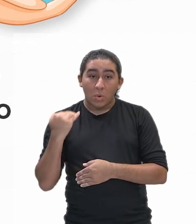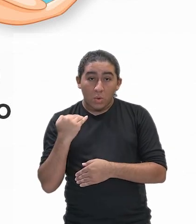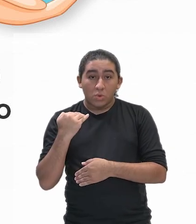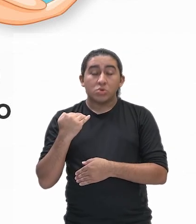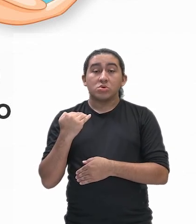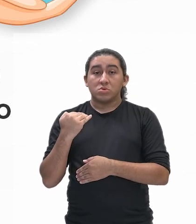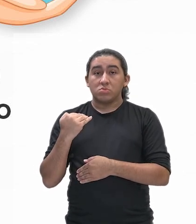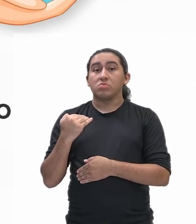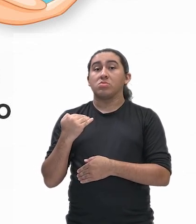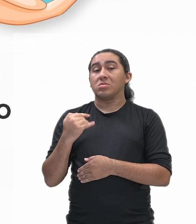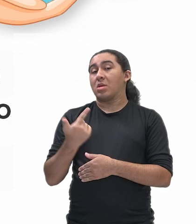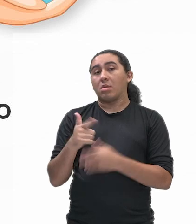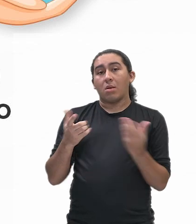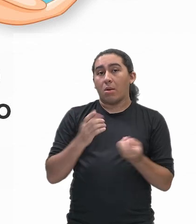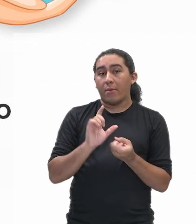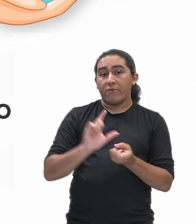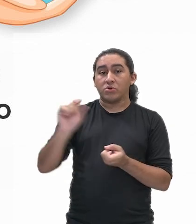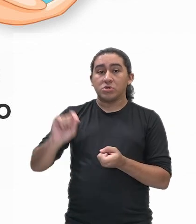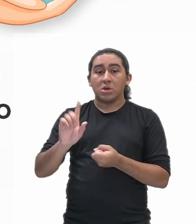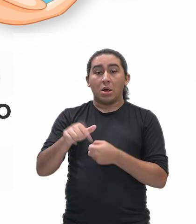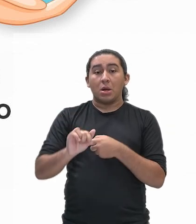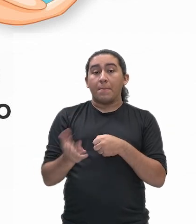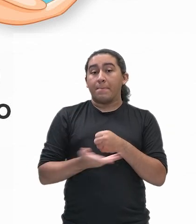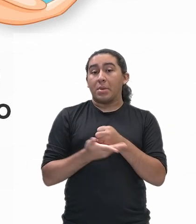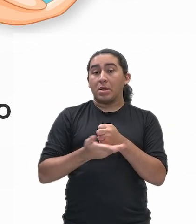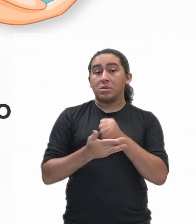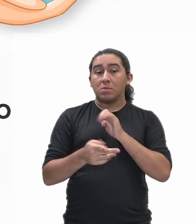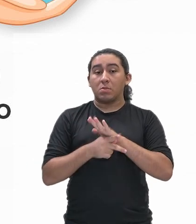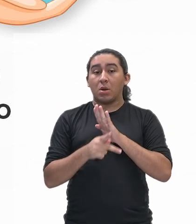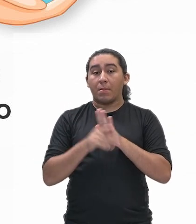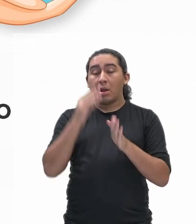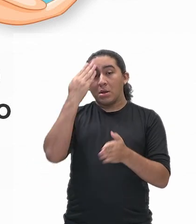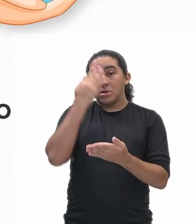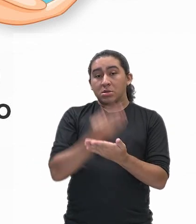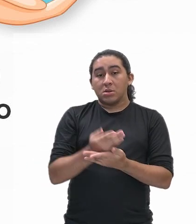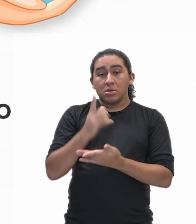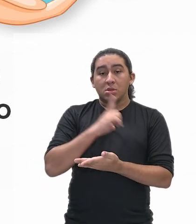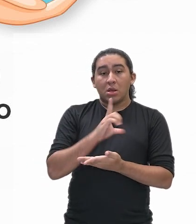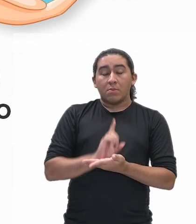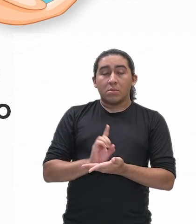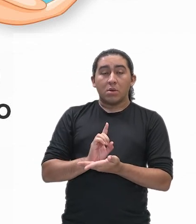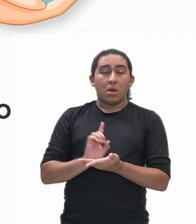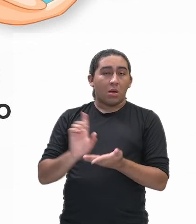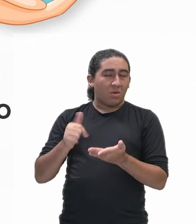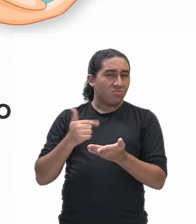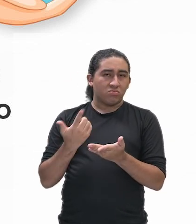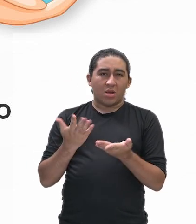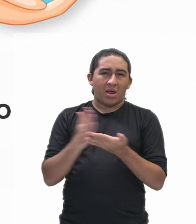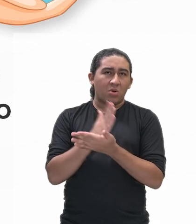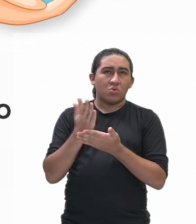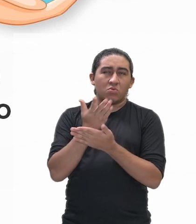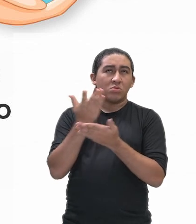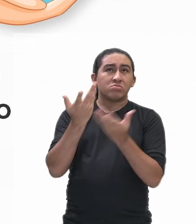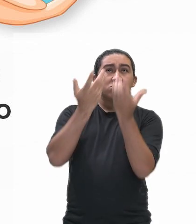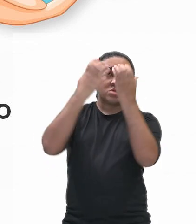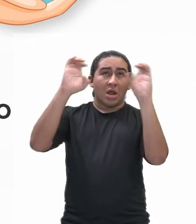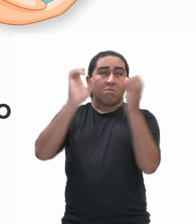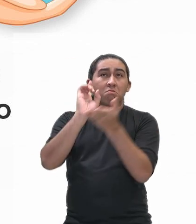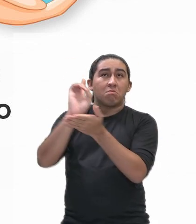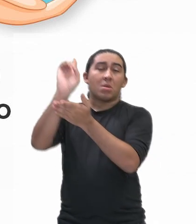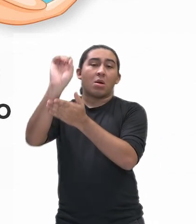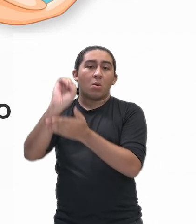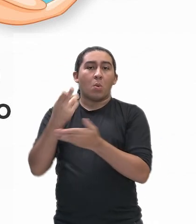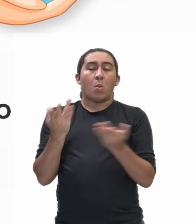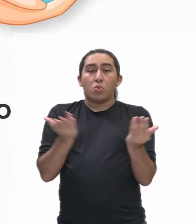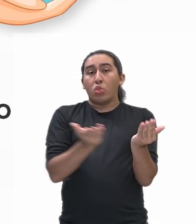da morte, fundamenta-se na crença numa divindade ou num livro sagrado. Esse